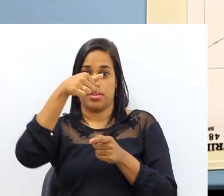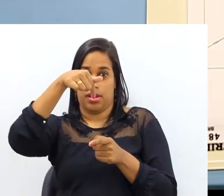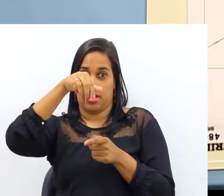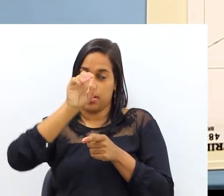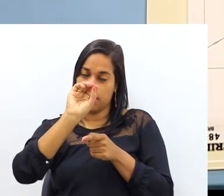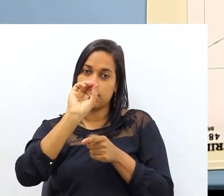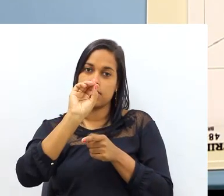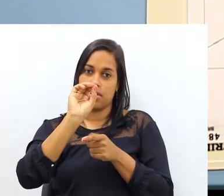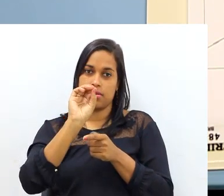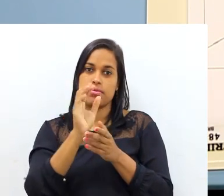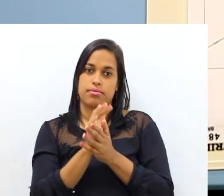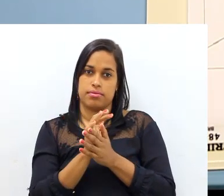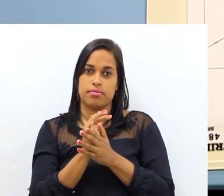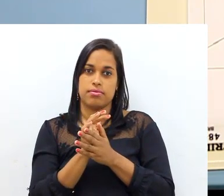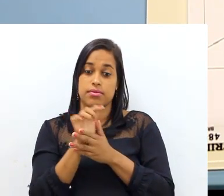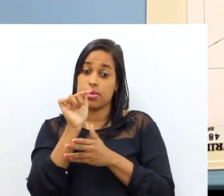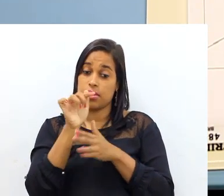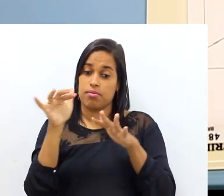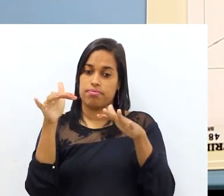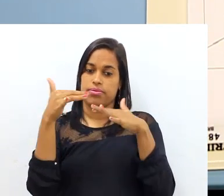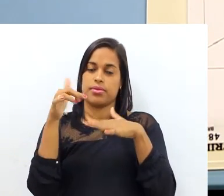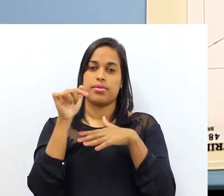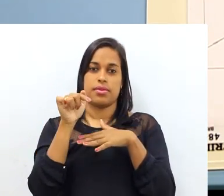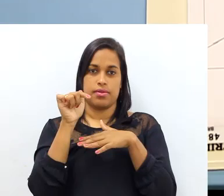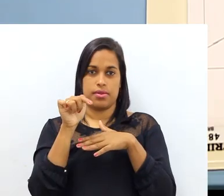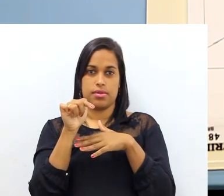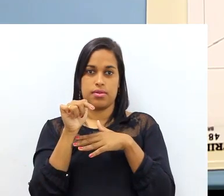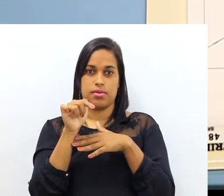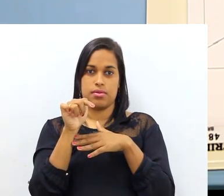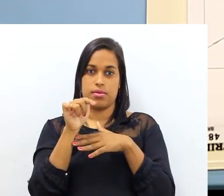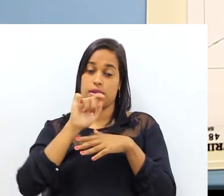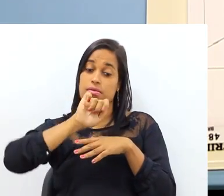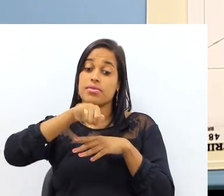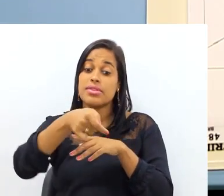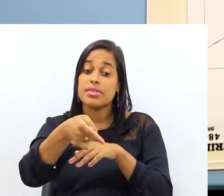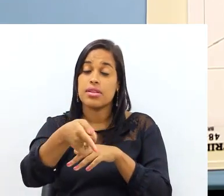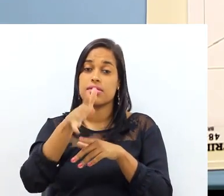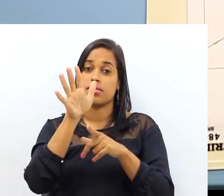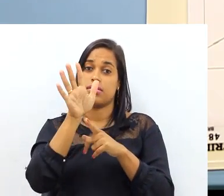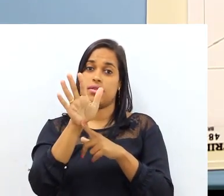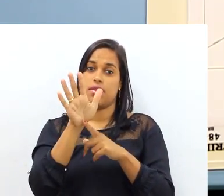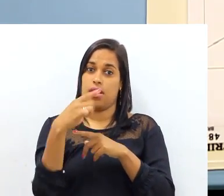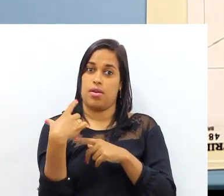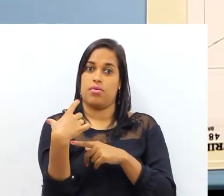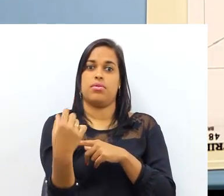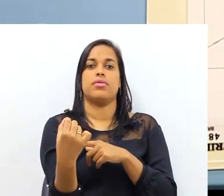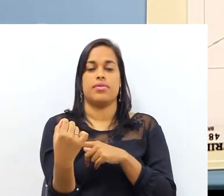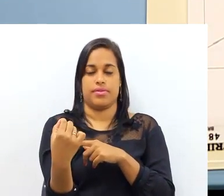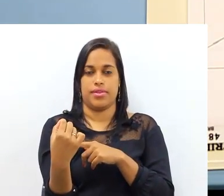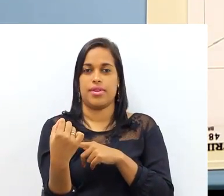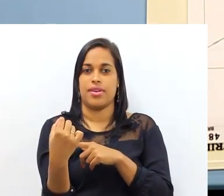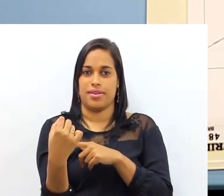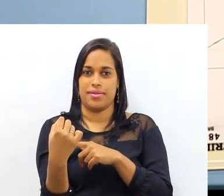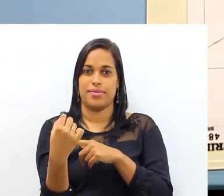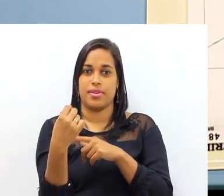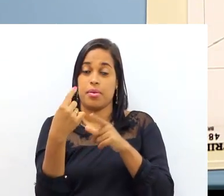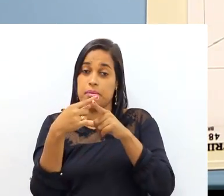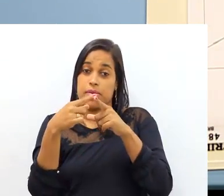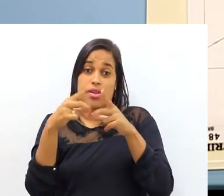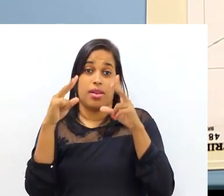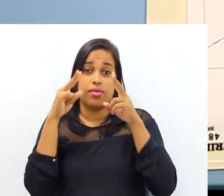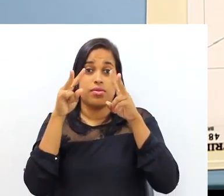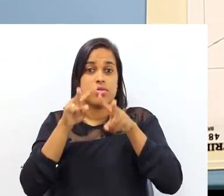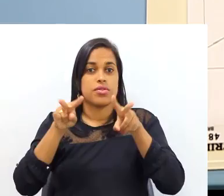do meu observador. Então, aqui eu estou marcando a minha fuga, tá? Que é a projeção dos olhos